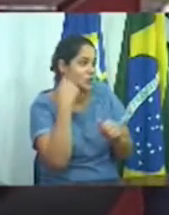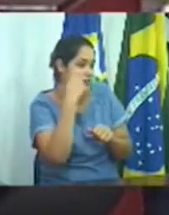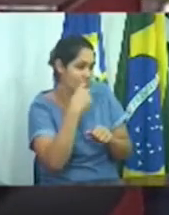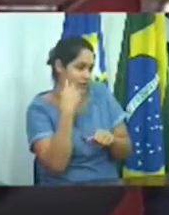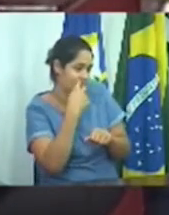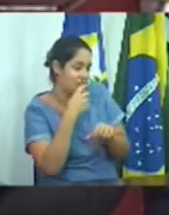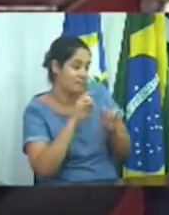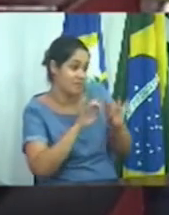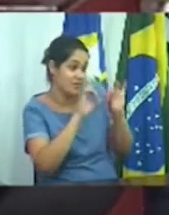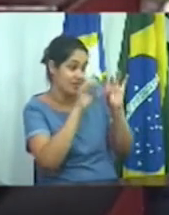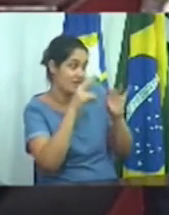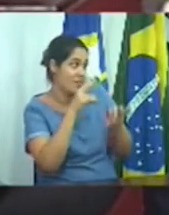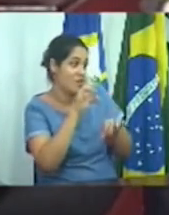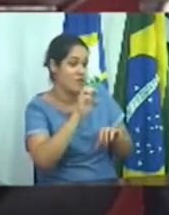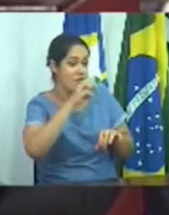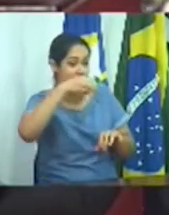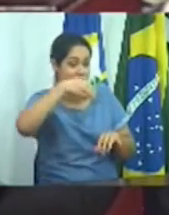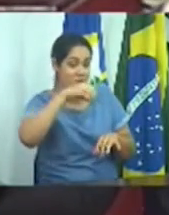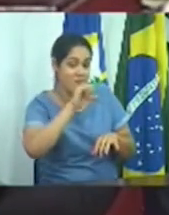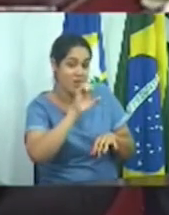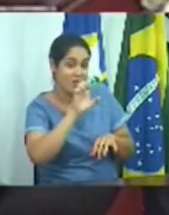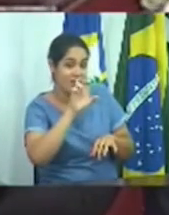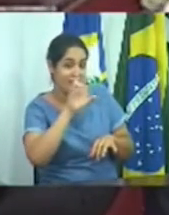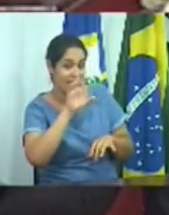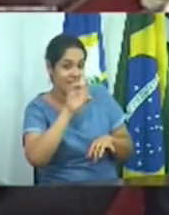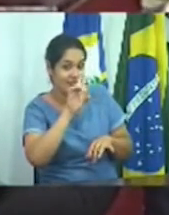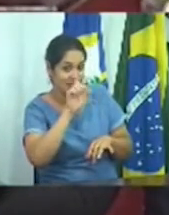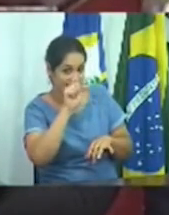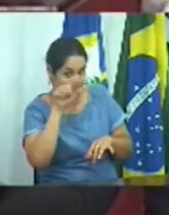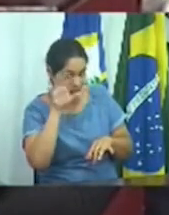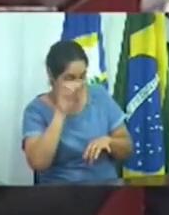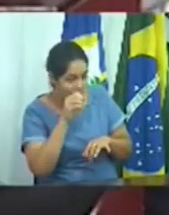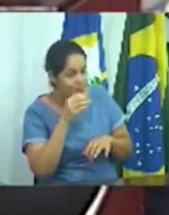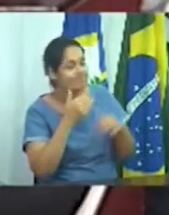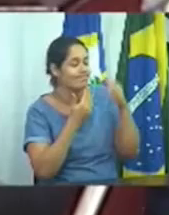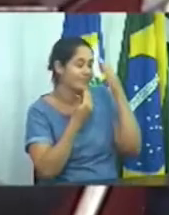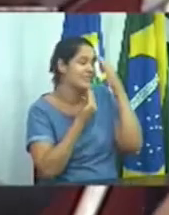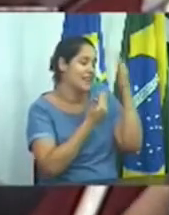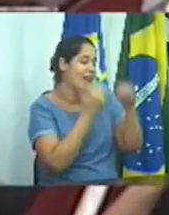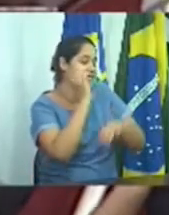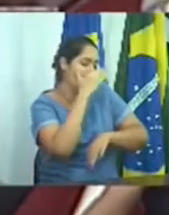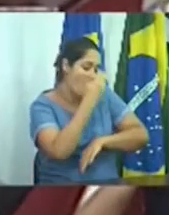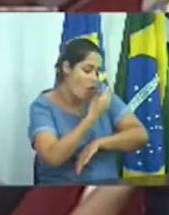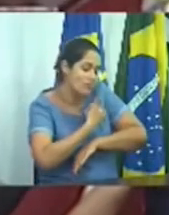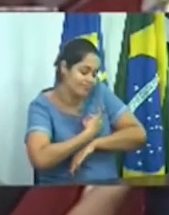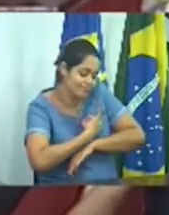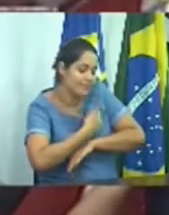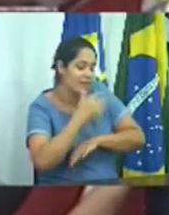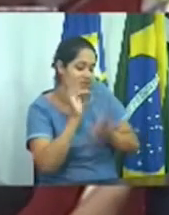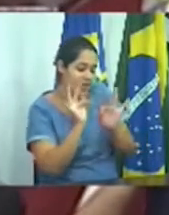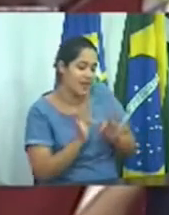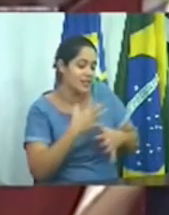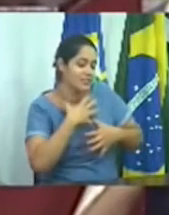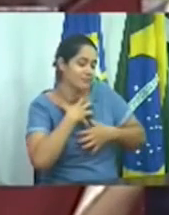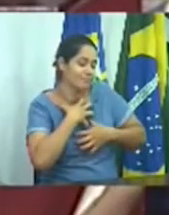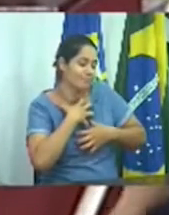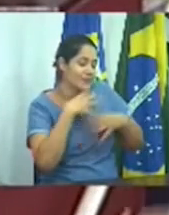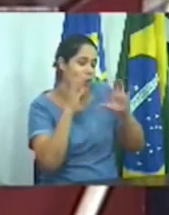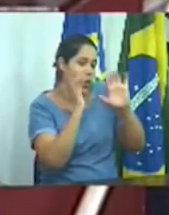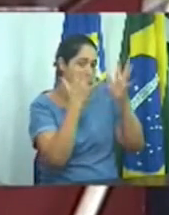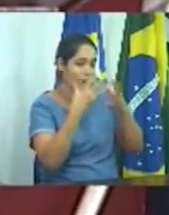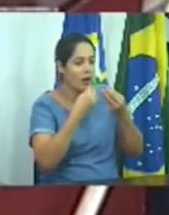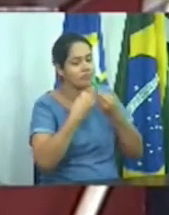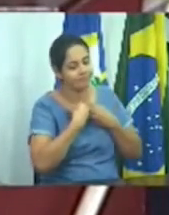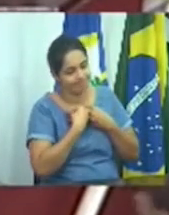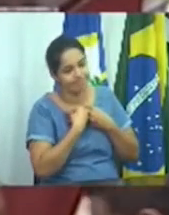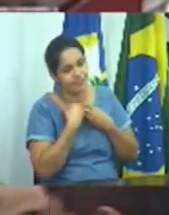Meidão, por essa homenagem. Eu me sinto muito honrada e muito feliz. E para mim foi muito